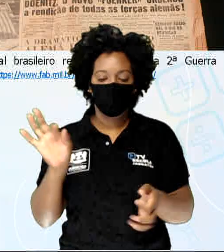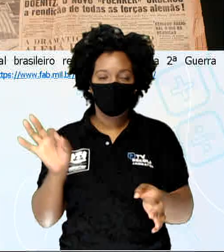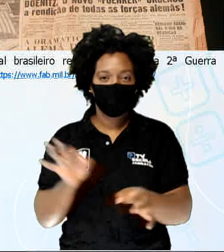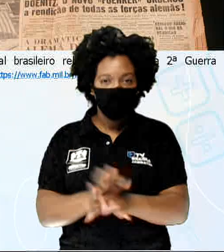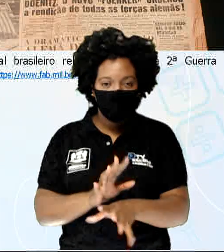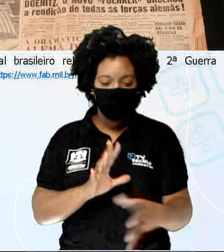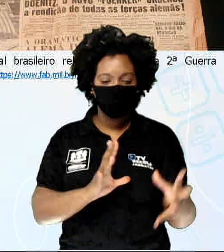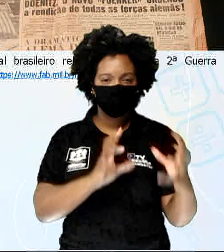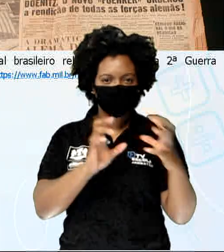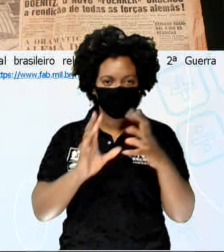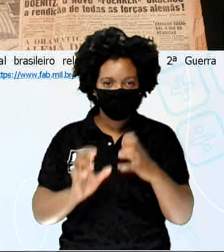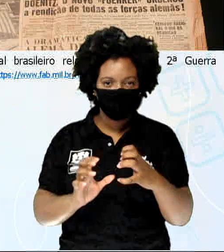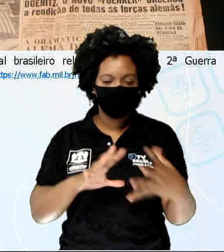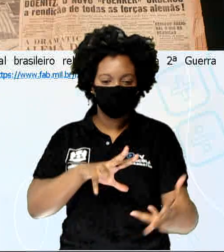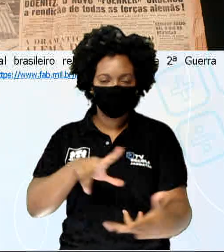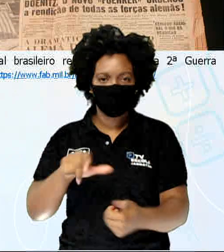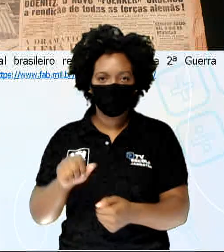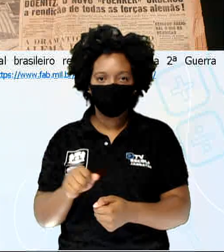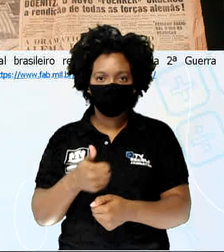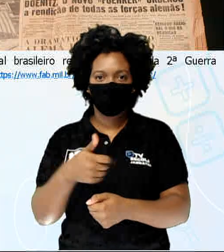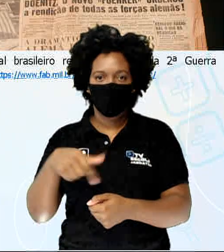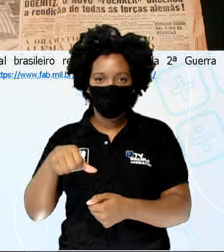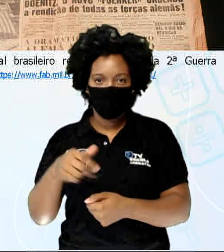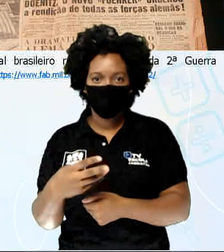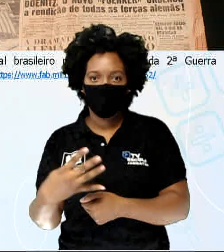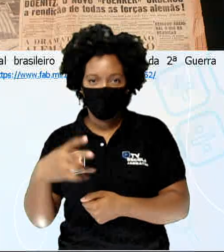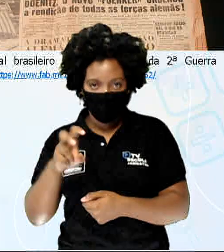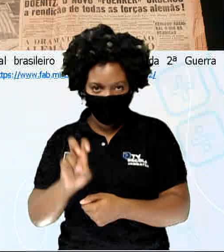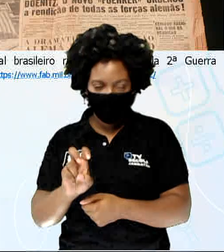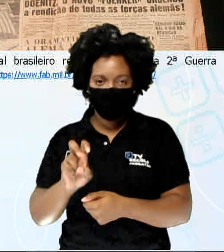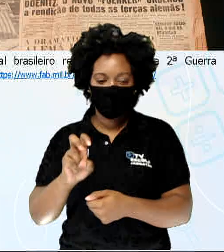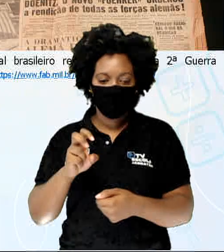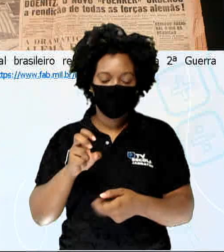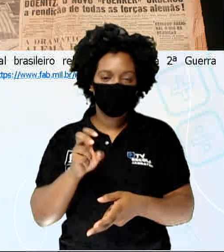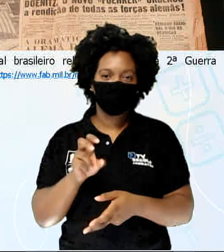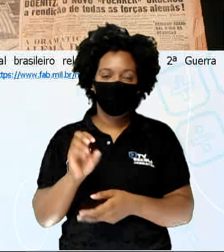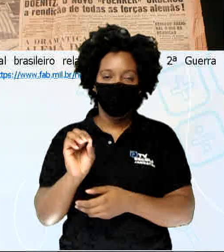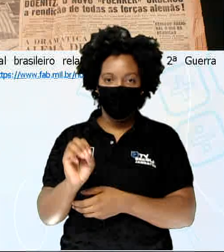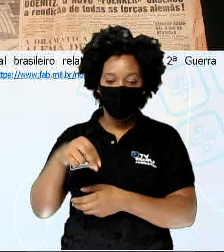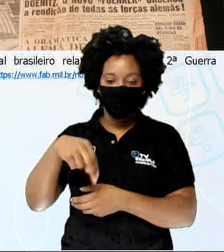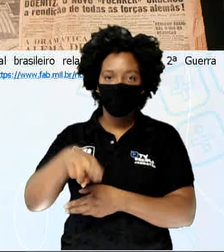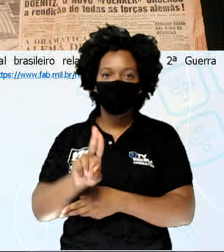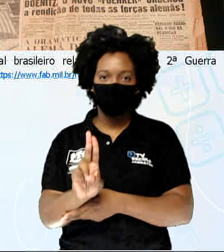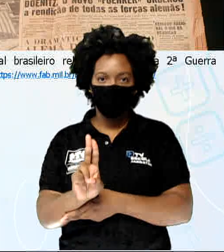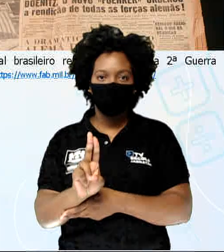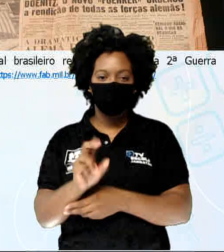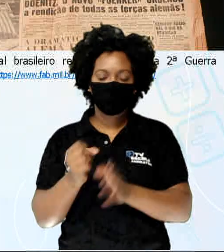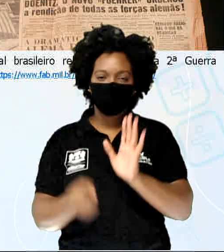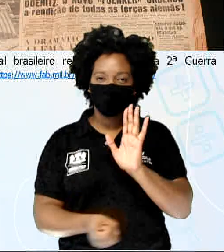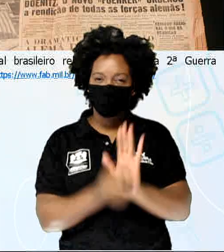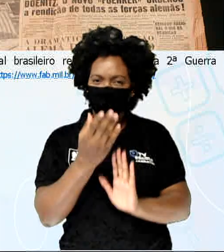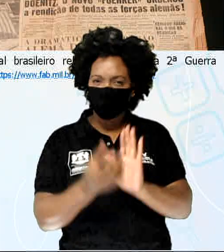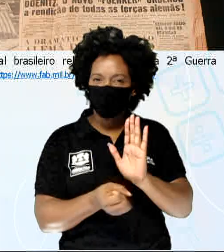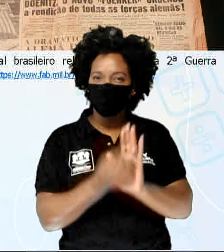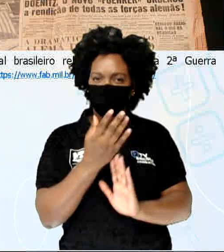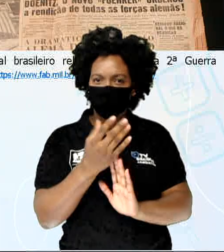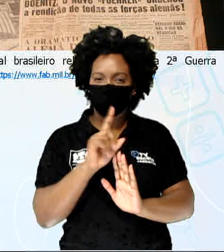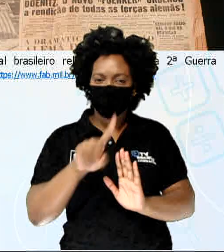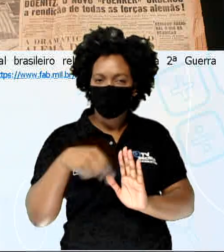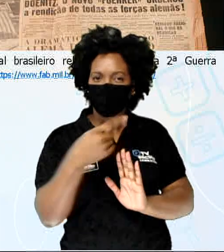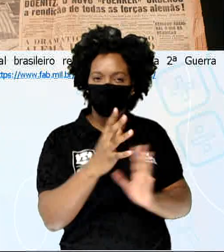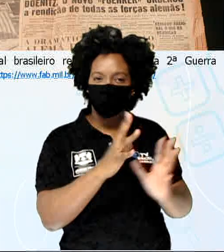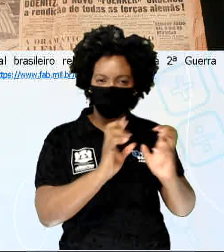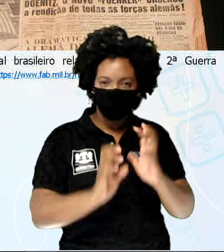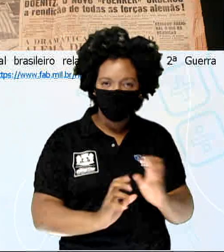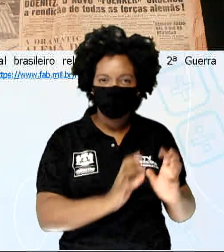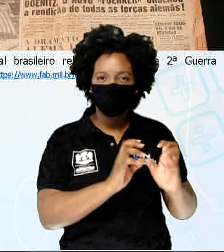Guerra Mundial, em 1945, a Organização das Nações Unidas, ONU, criada logo após o conflito, sugeriu